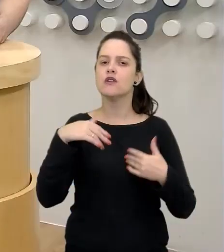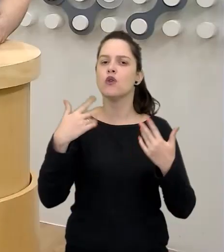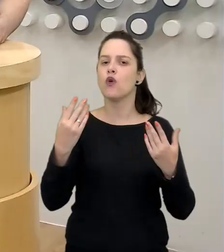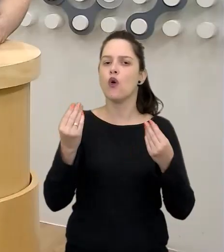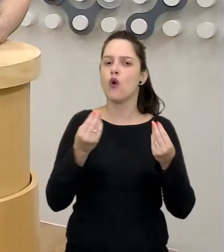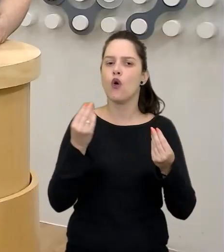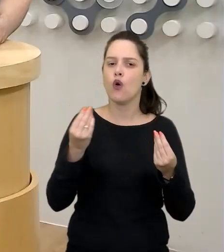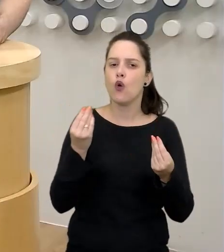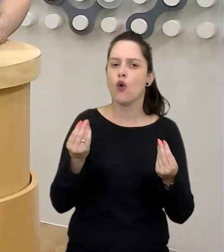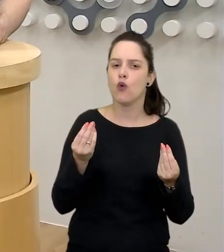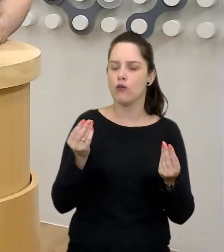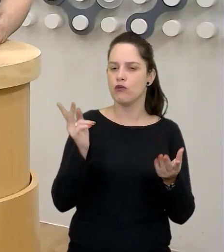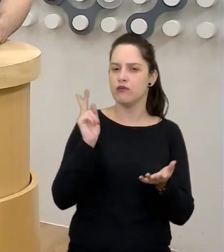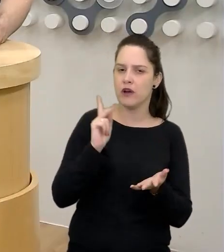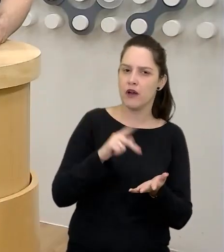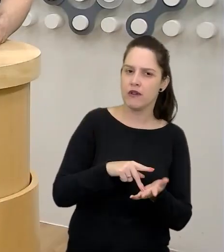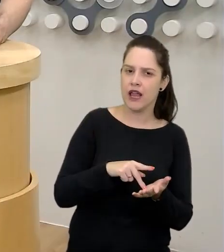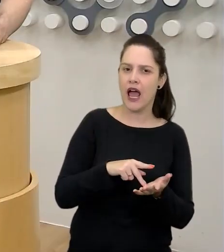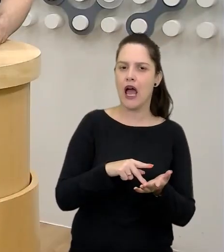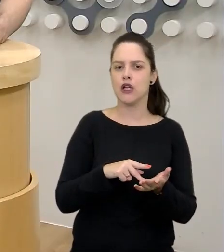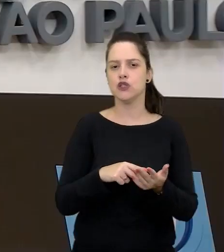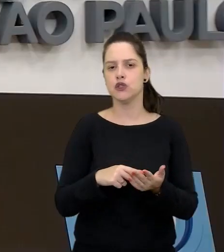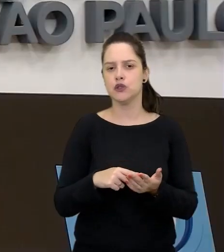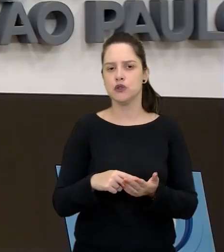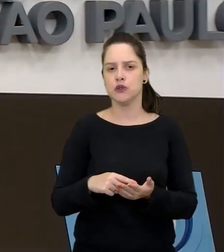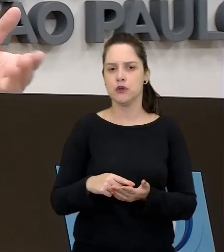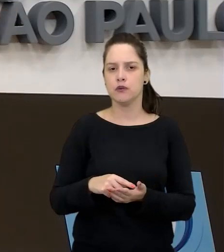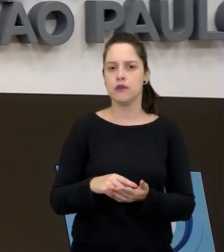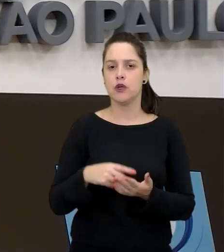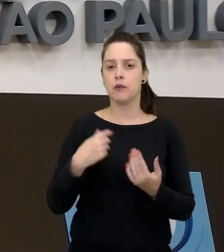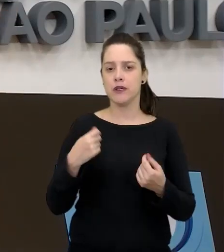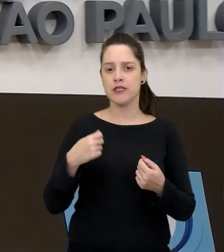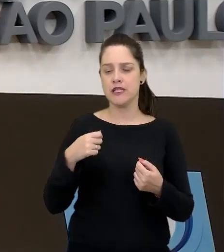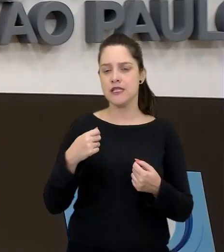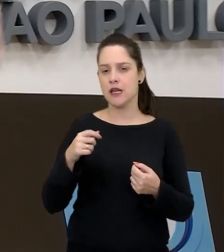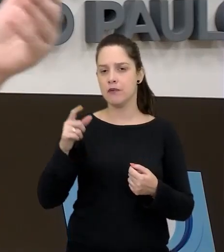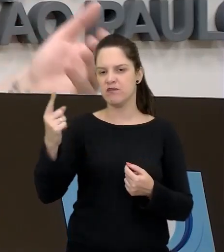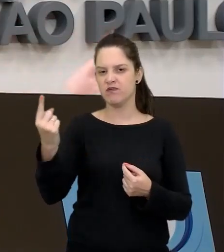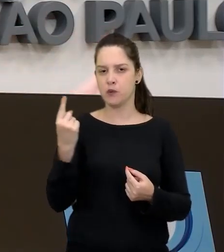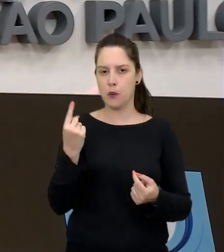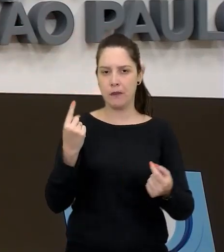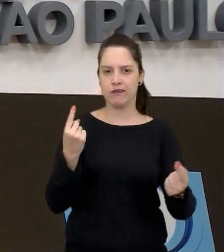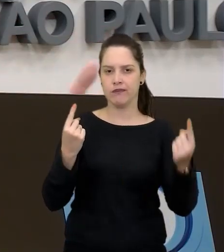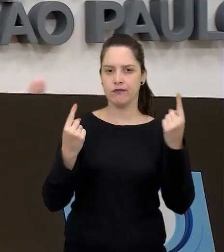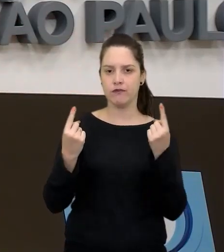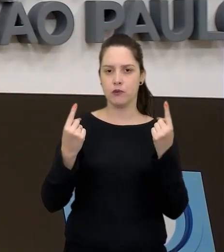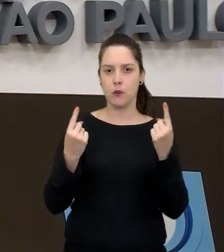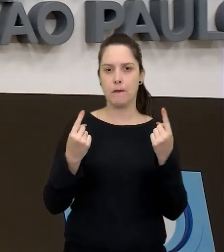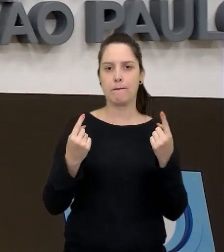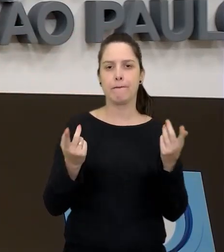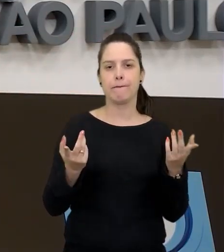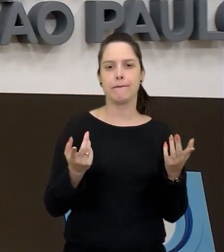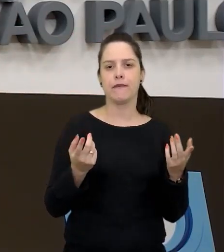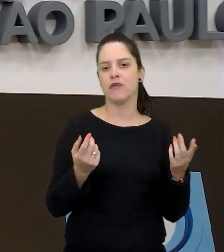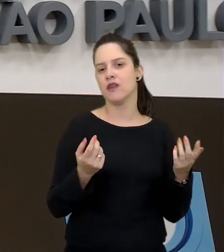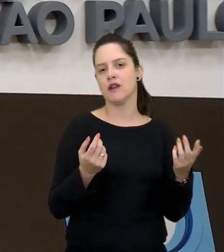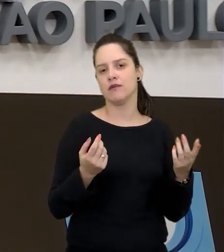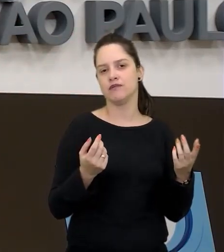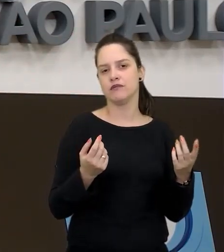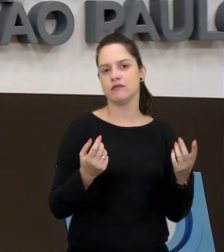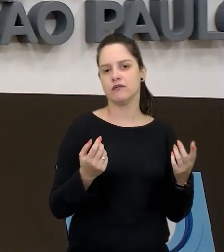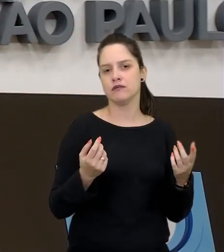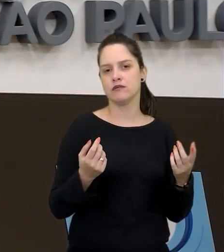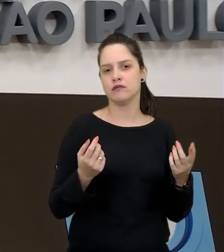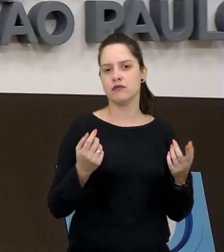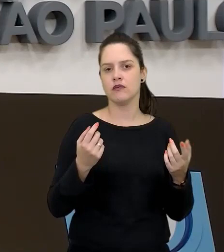fique convidativa para o consumidor. Então, por exemplo, se eu tenho uma marca de sorvete, eu posso dizer